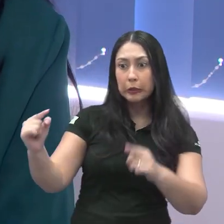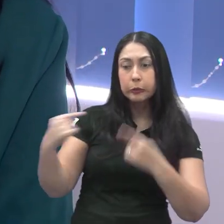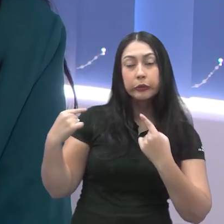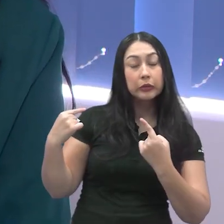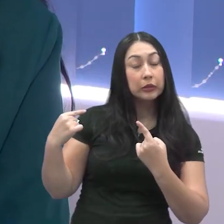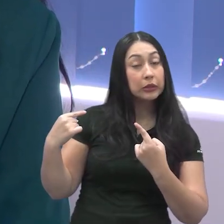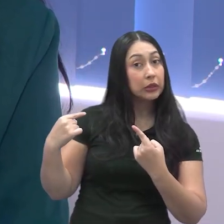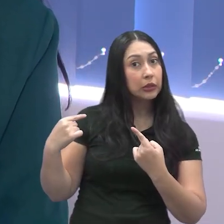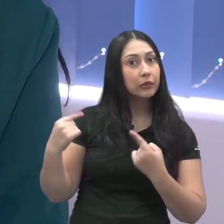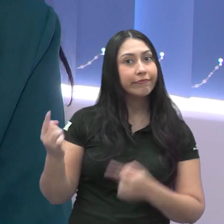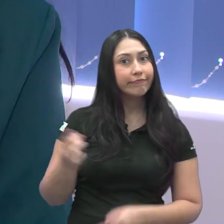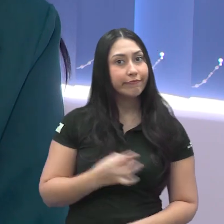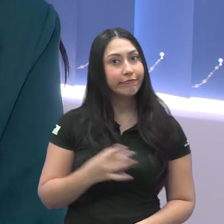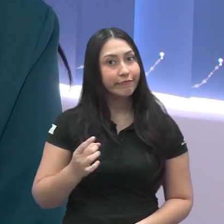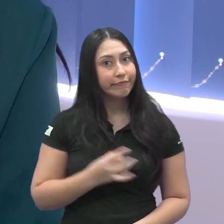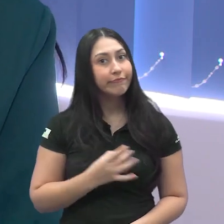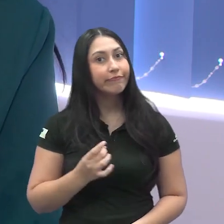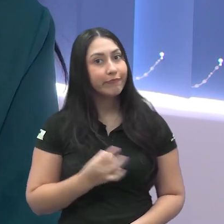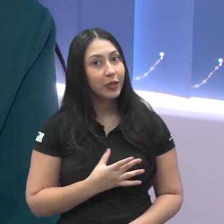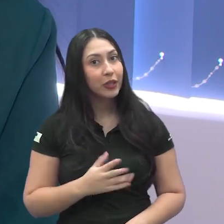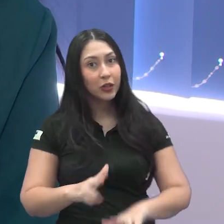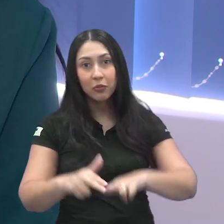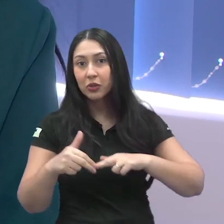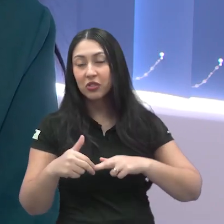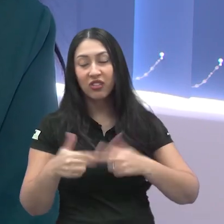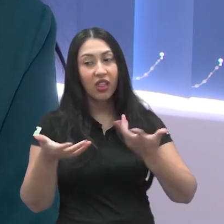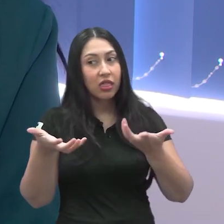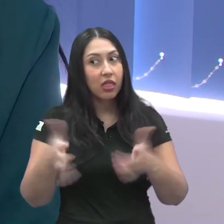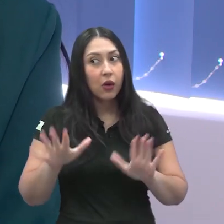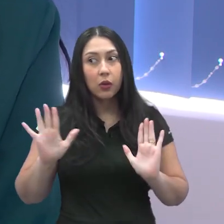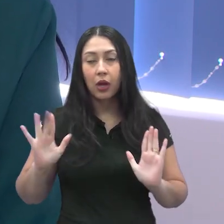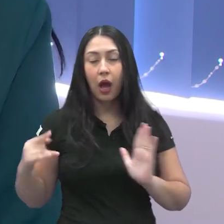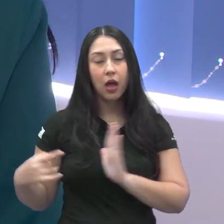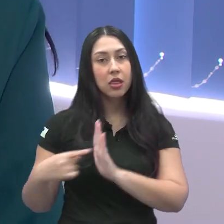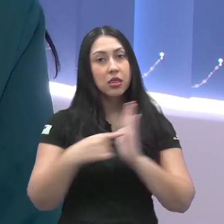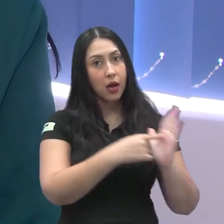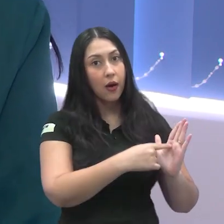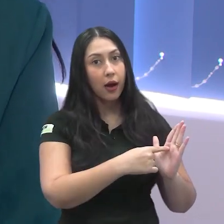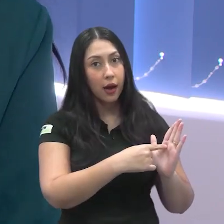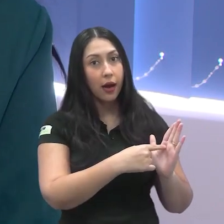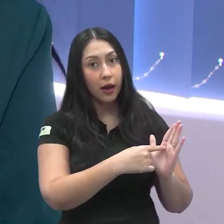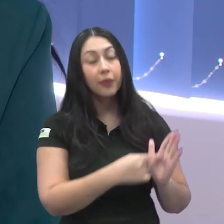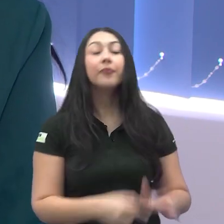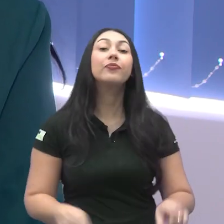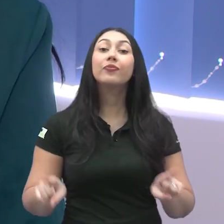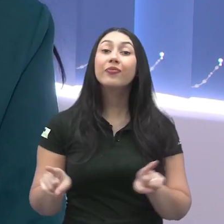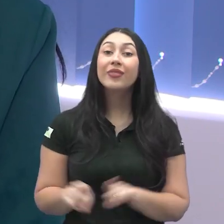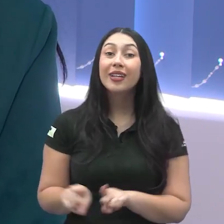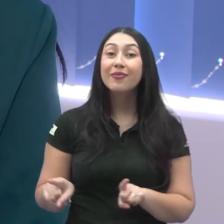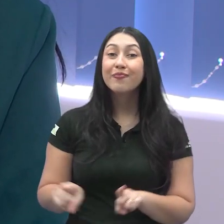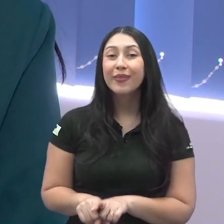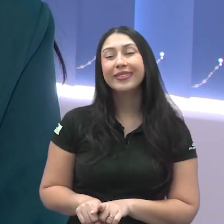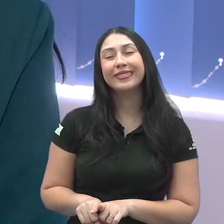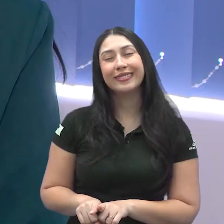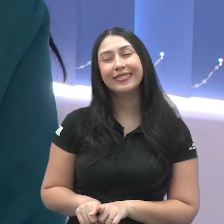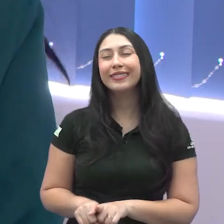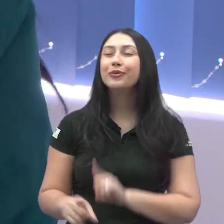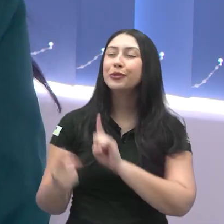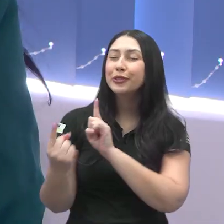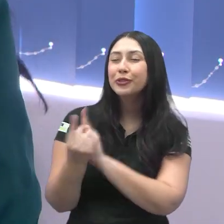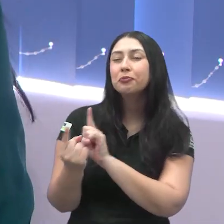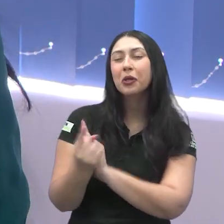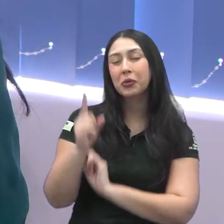do agressor. E isso pode causar a insegurança e ele não querer notificar. E outra questão